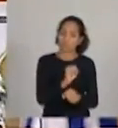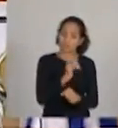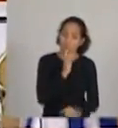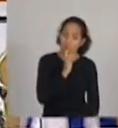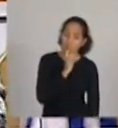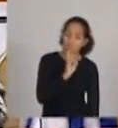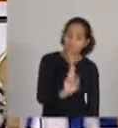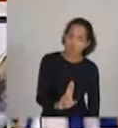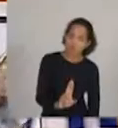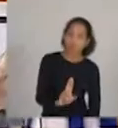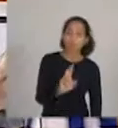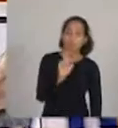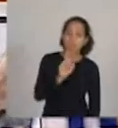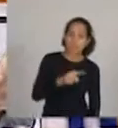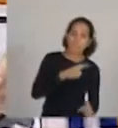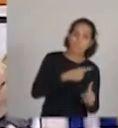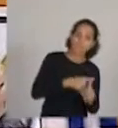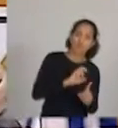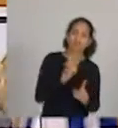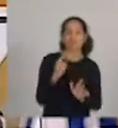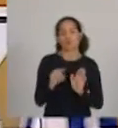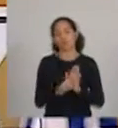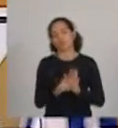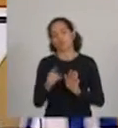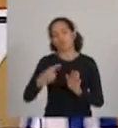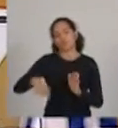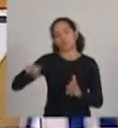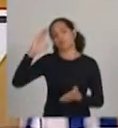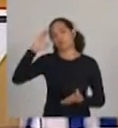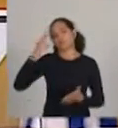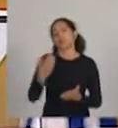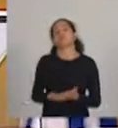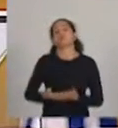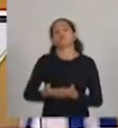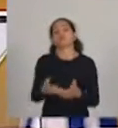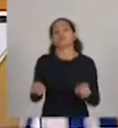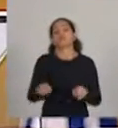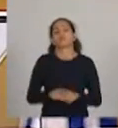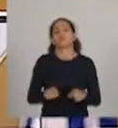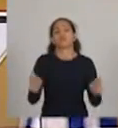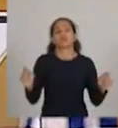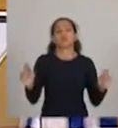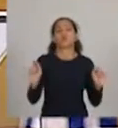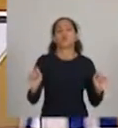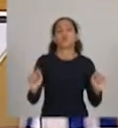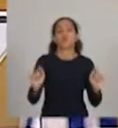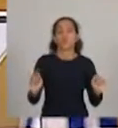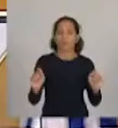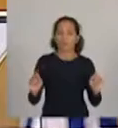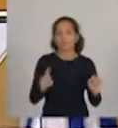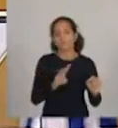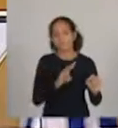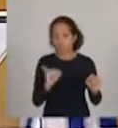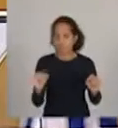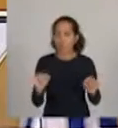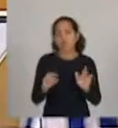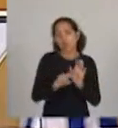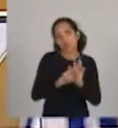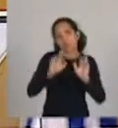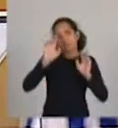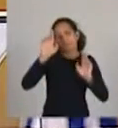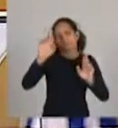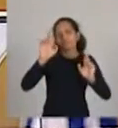apontando o resultado. Nós acreditamos que também, possivelmente, vai dar